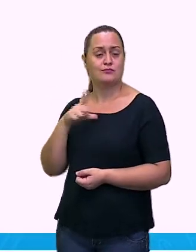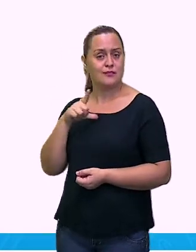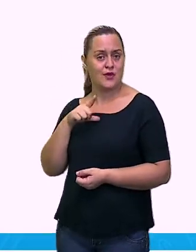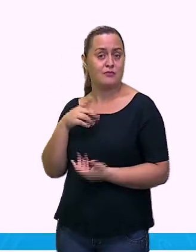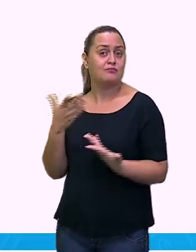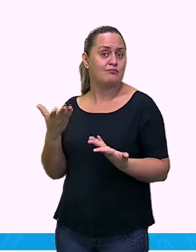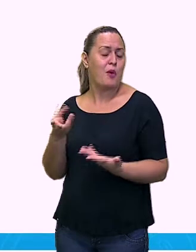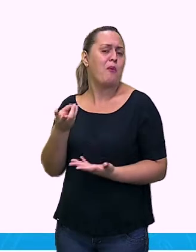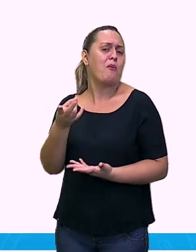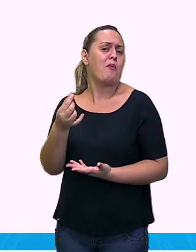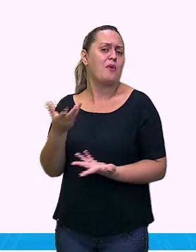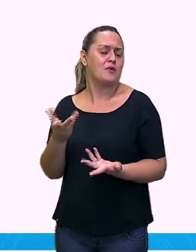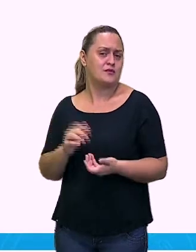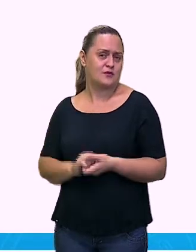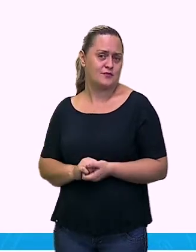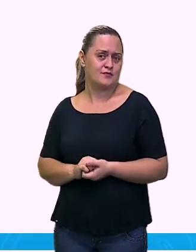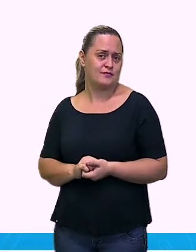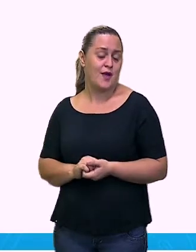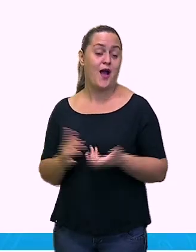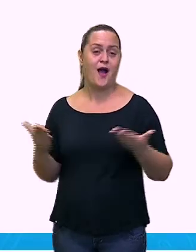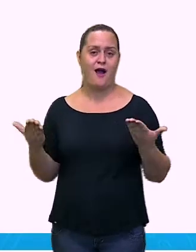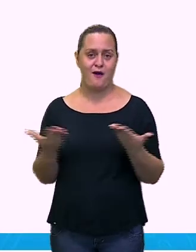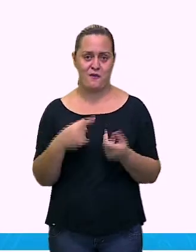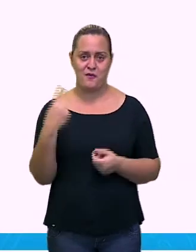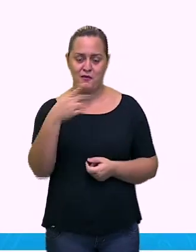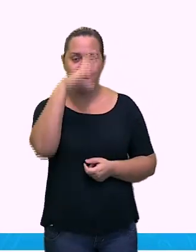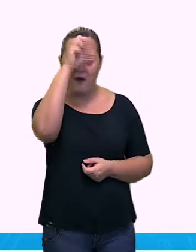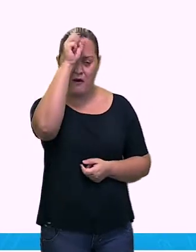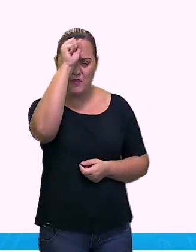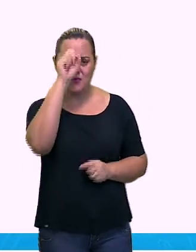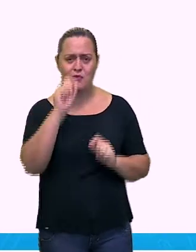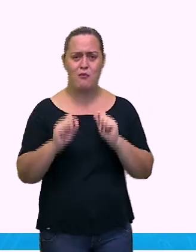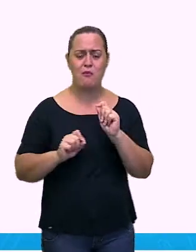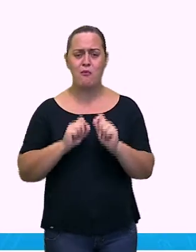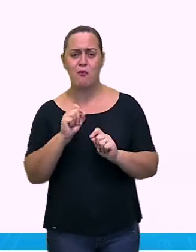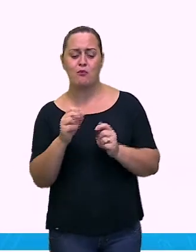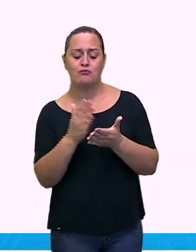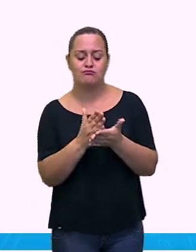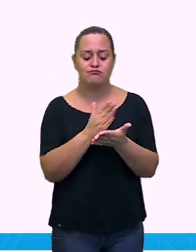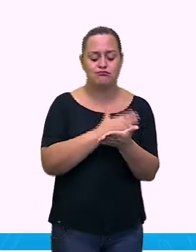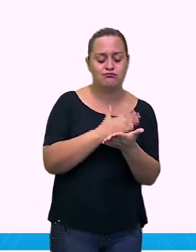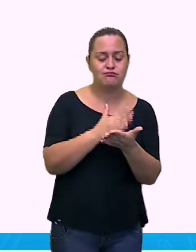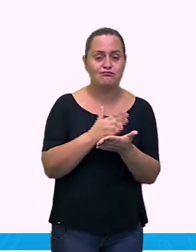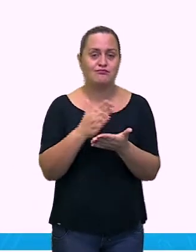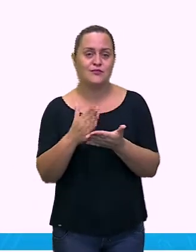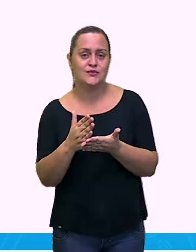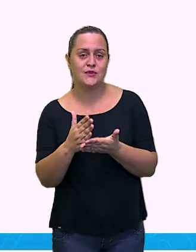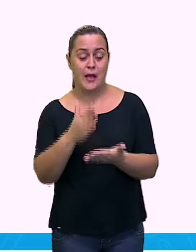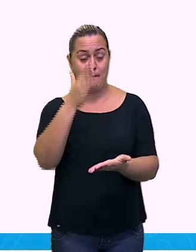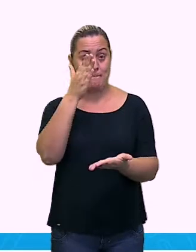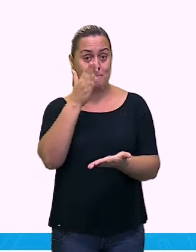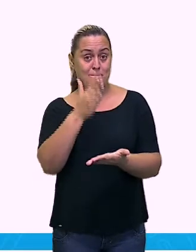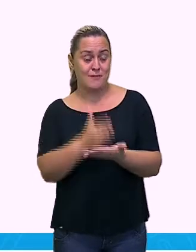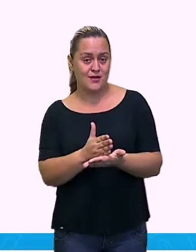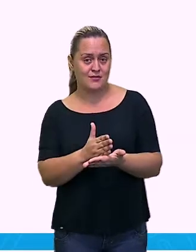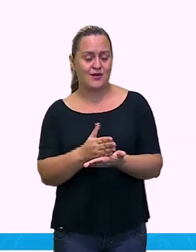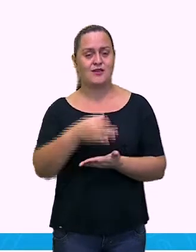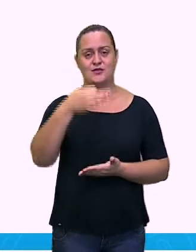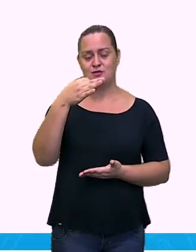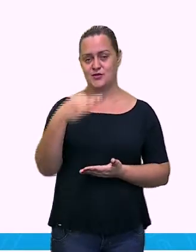entender aí como a gente vai fazer essa divisão essa repartir esse chocolate bom